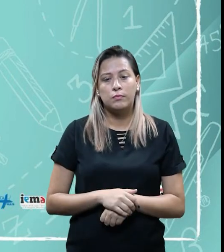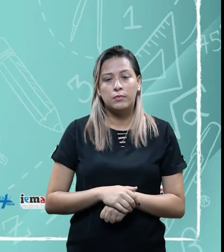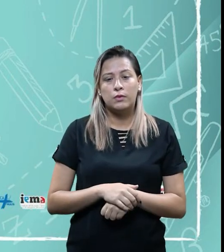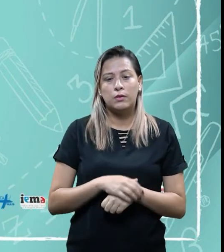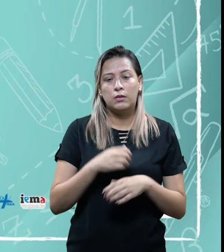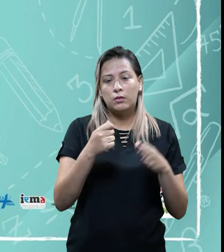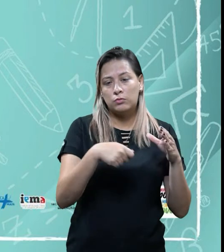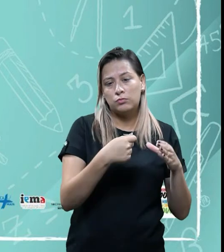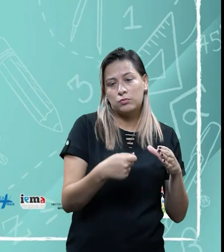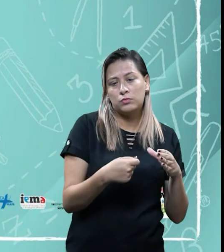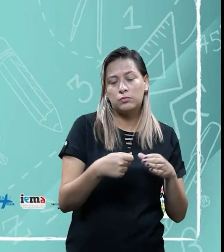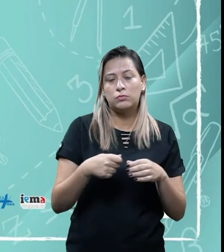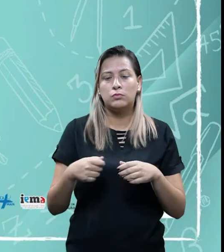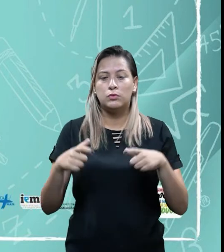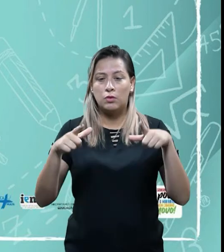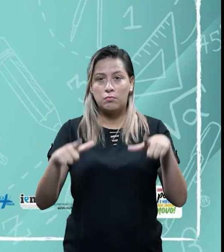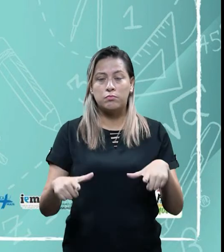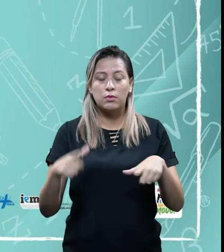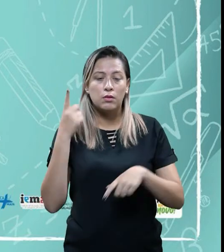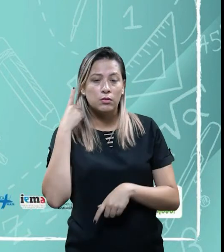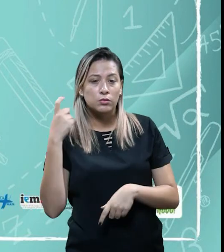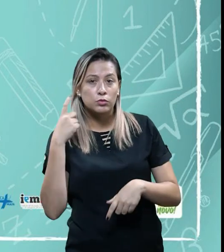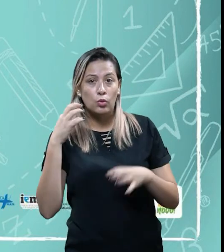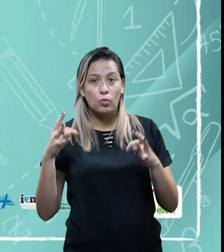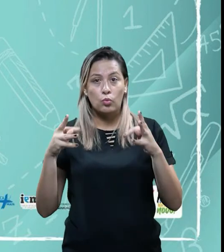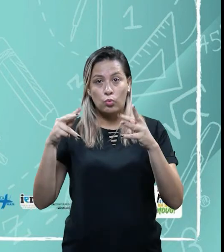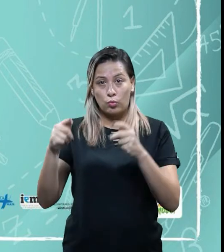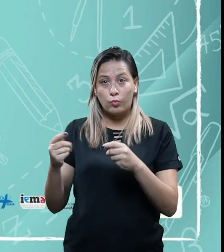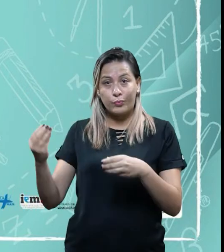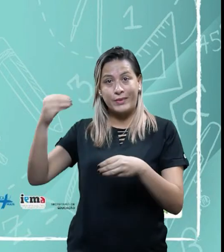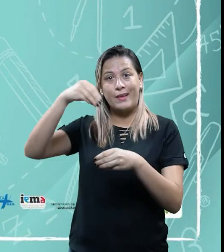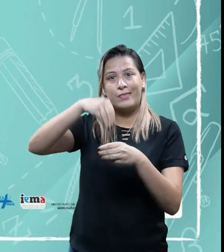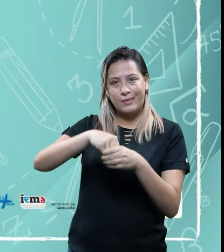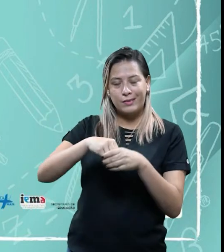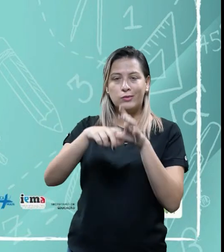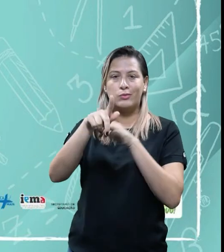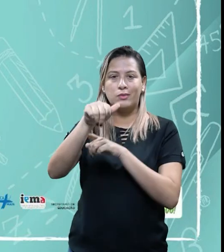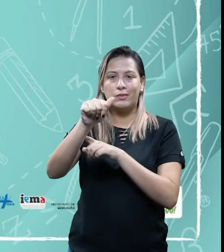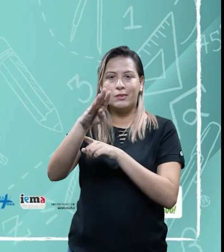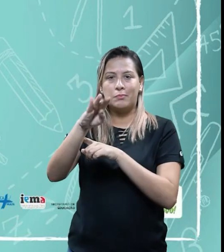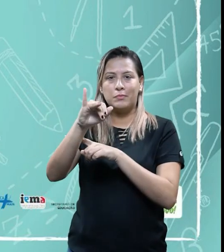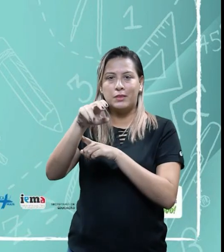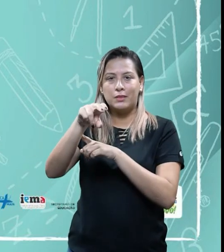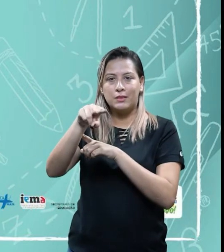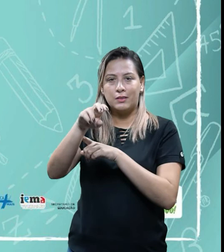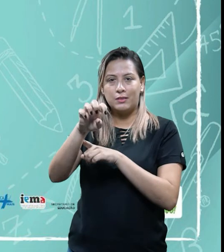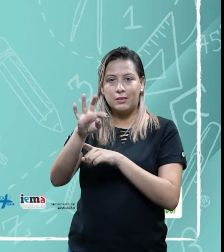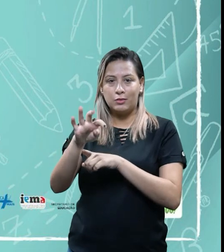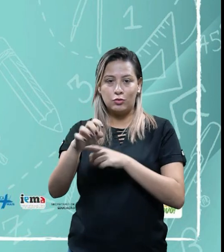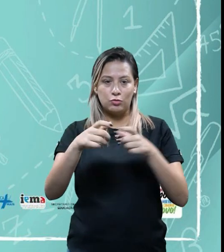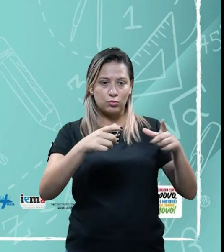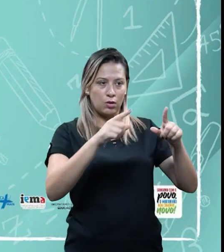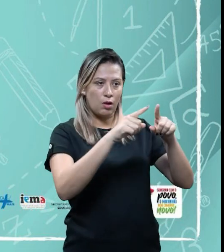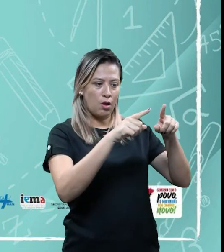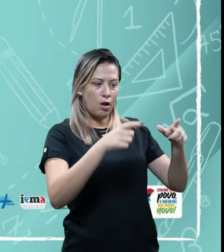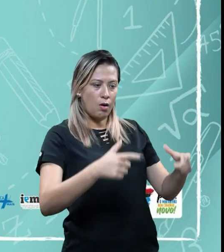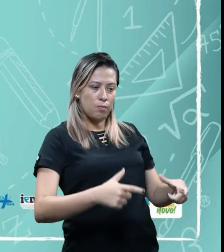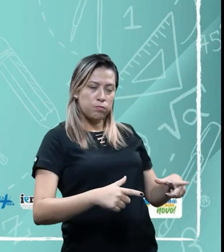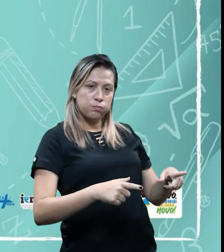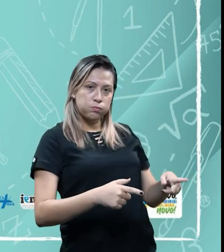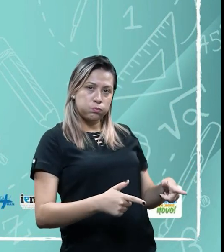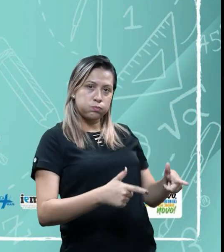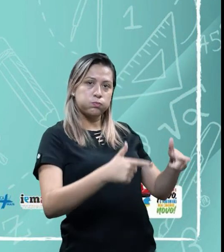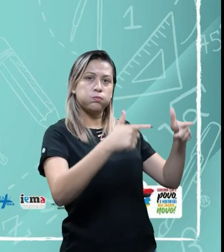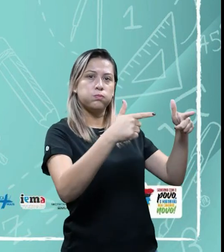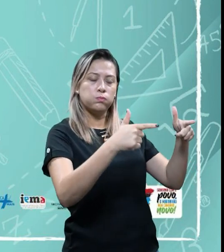esses componentes vão dentro do gabinete, que é aquela parte maior do computador. Mas também nós podemos